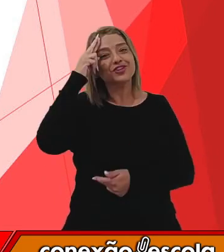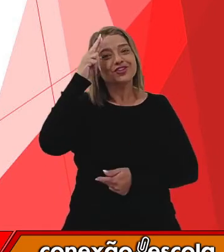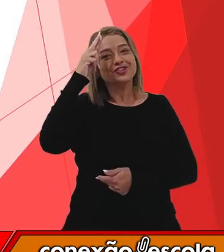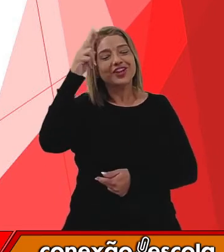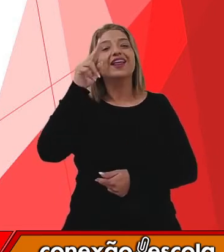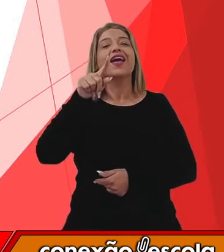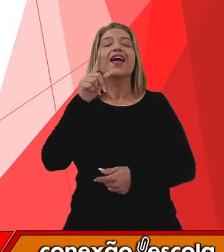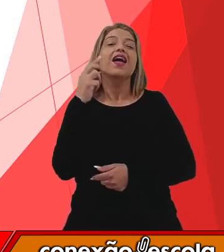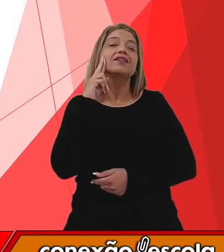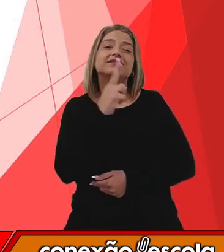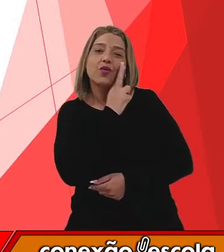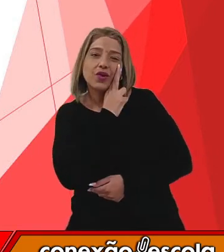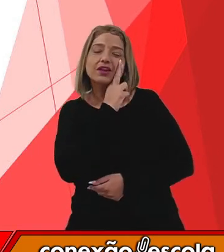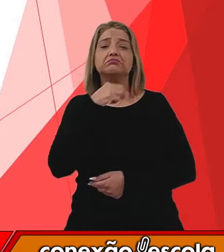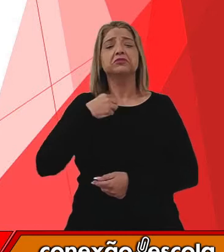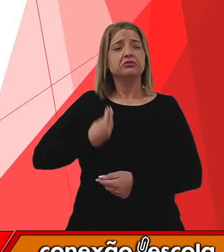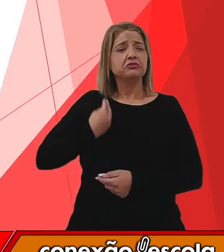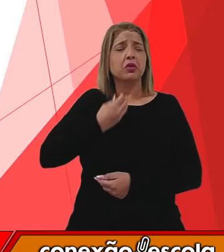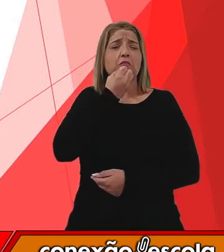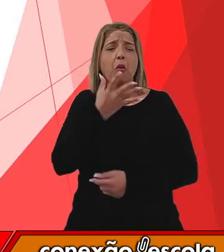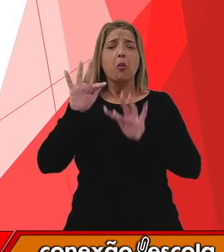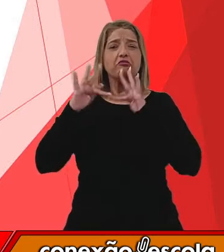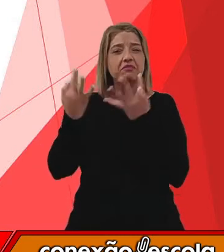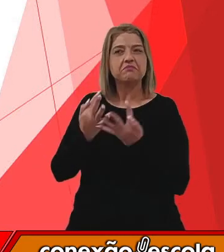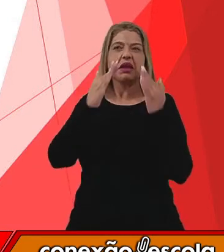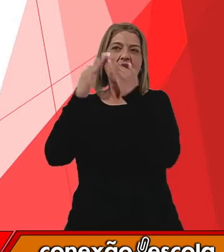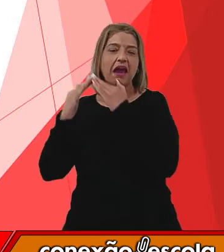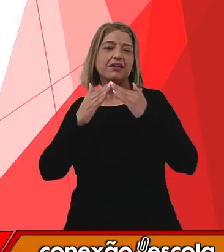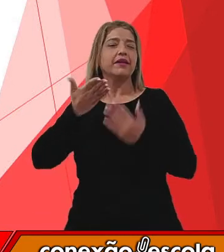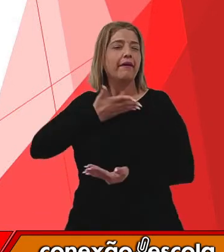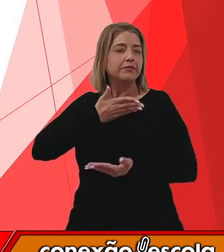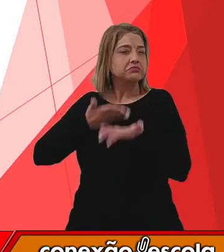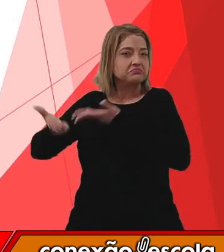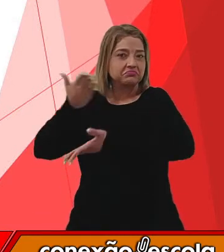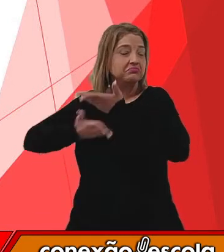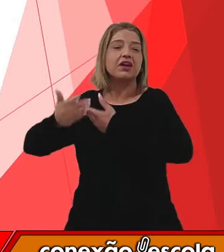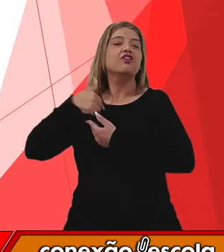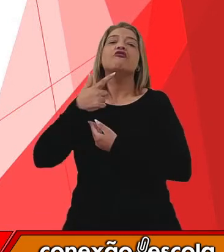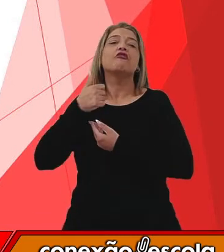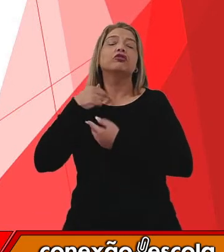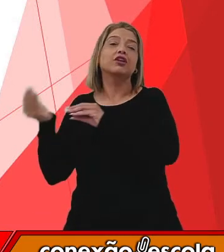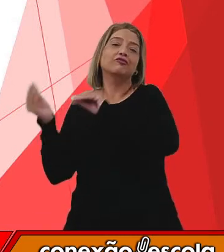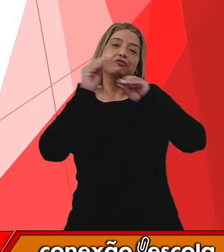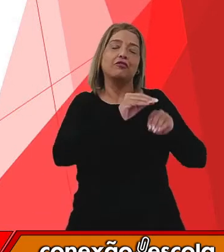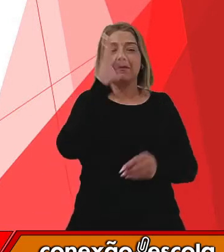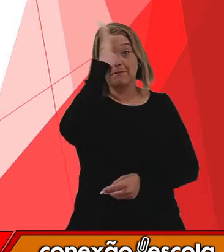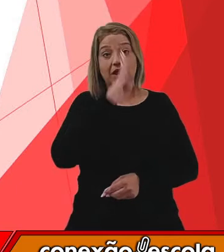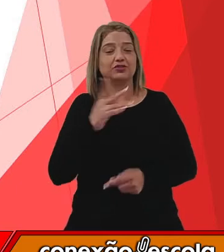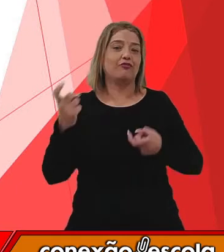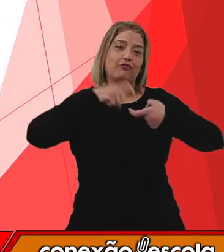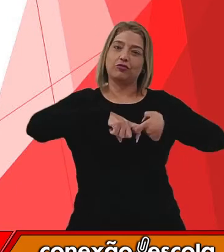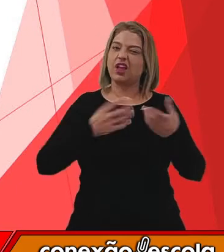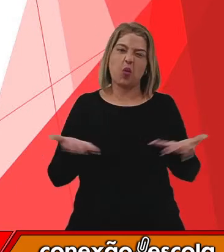eu tenho a vida estruturada aqui, tenho minha família, minha casa, meus amigos, eu não tenho planos de voltar para o Brasil, pelo menos